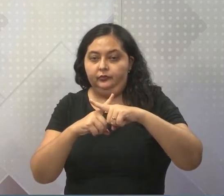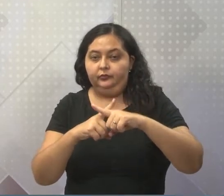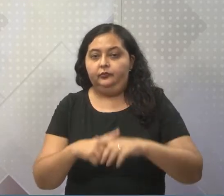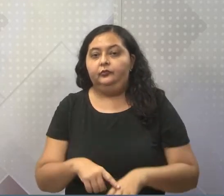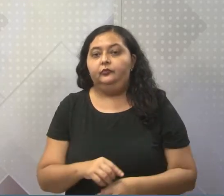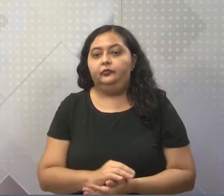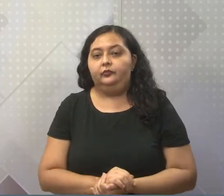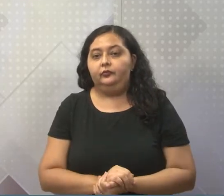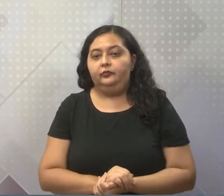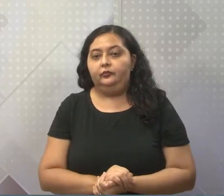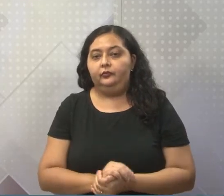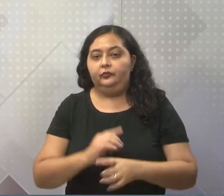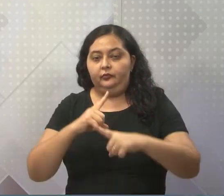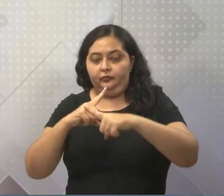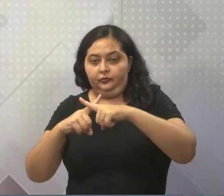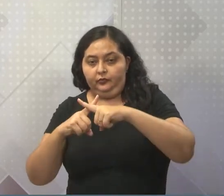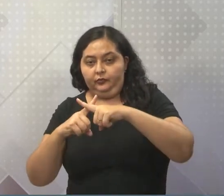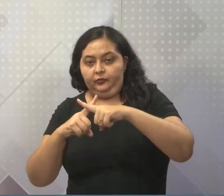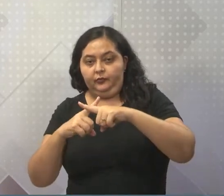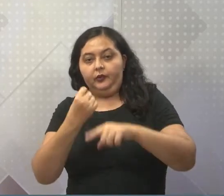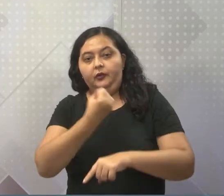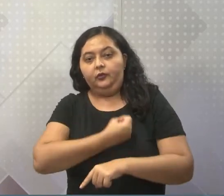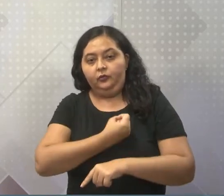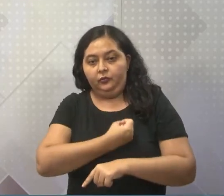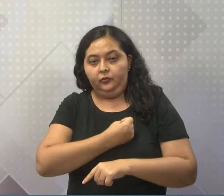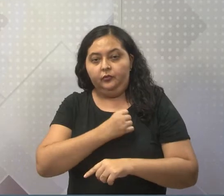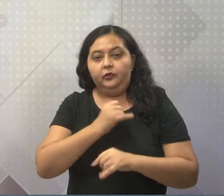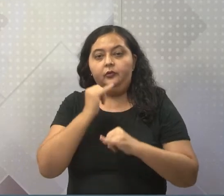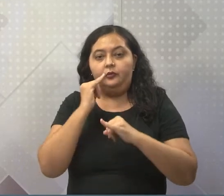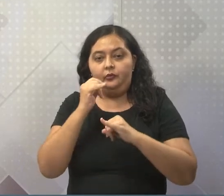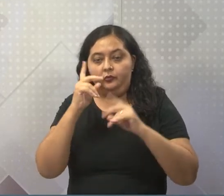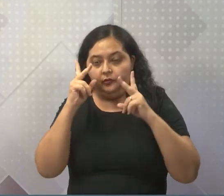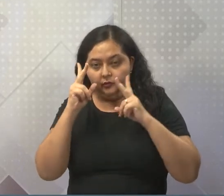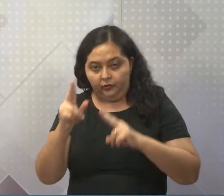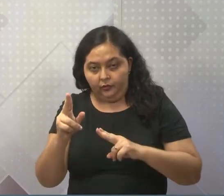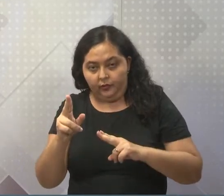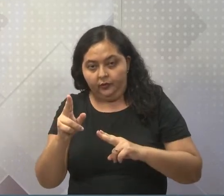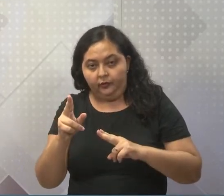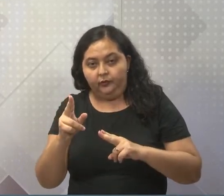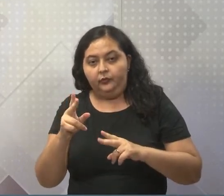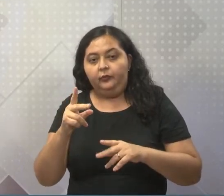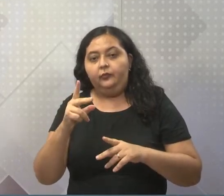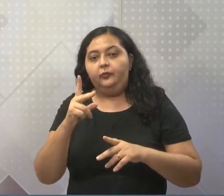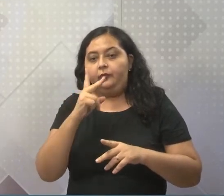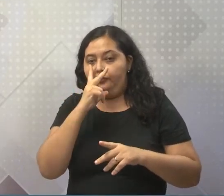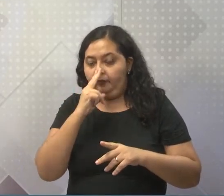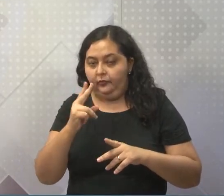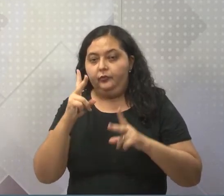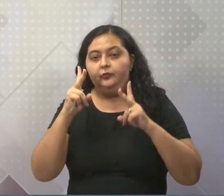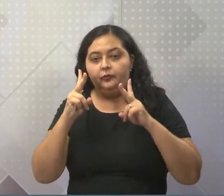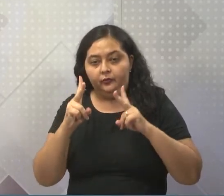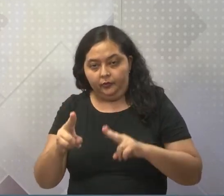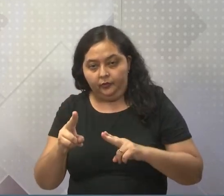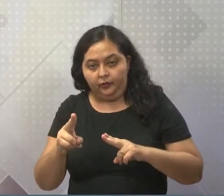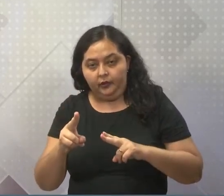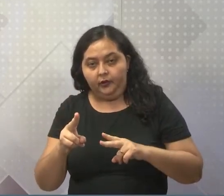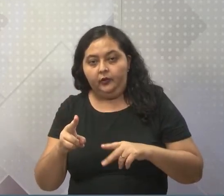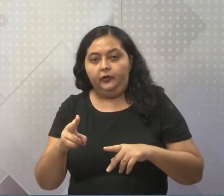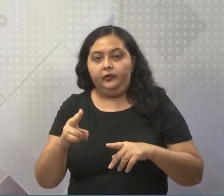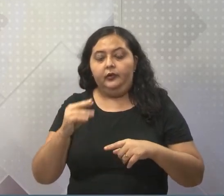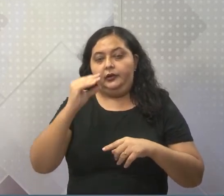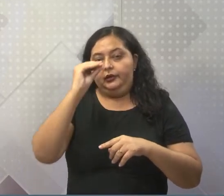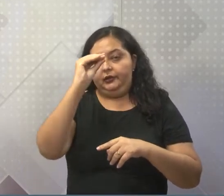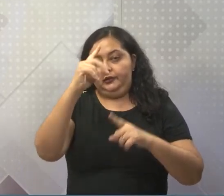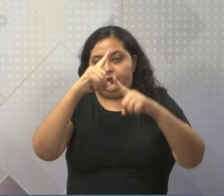em cima e embaixo pelo mesmo número, sempre pelo mesmo número. Eu não posso multiplicar em cima por um